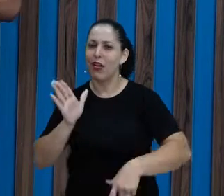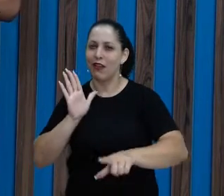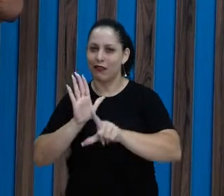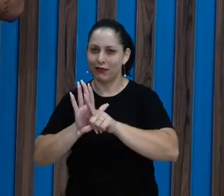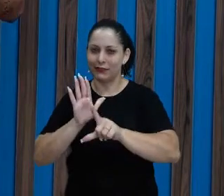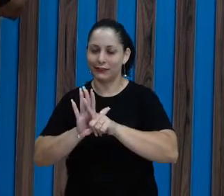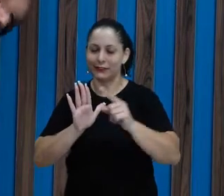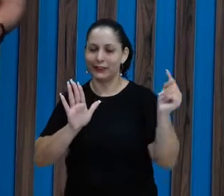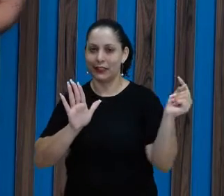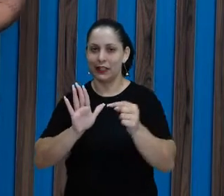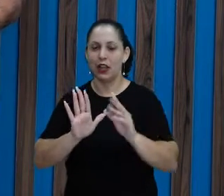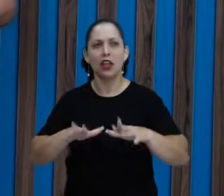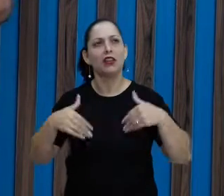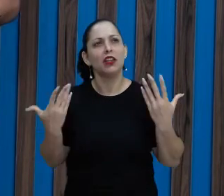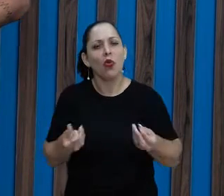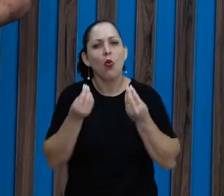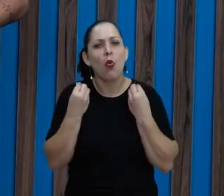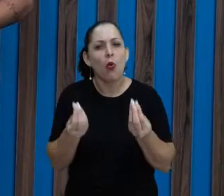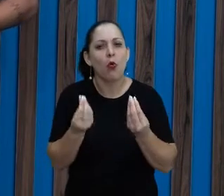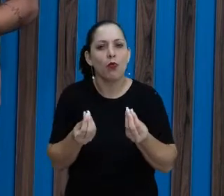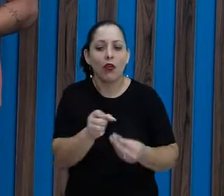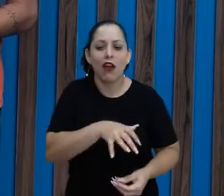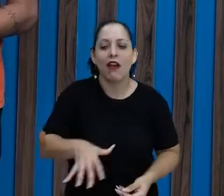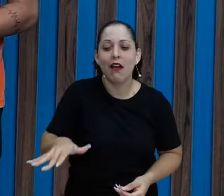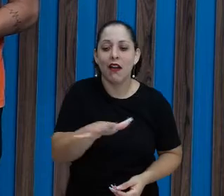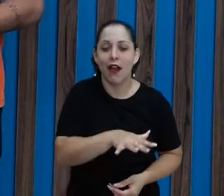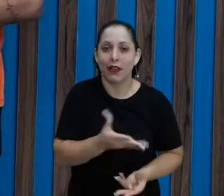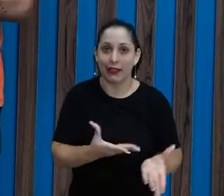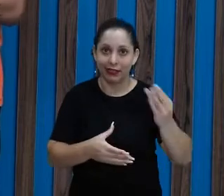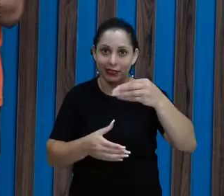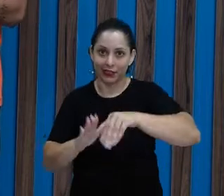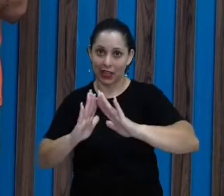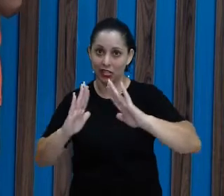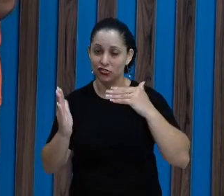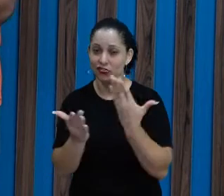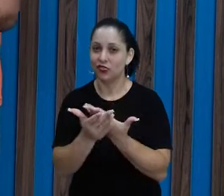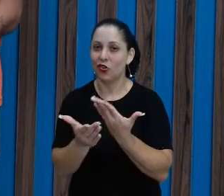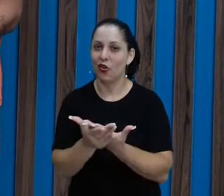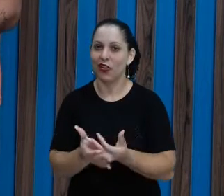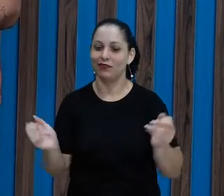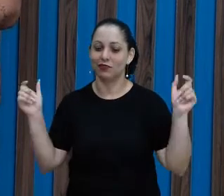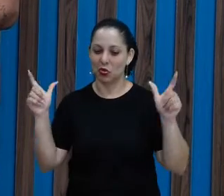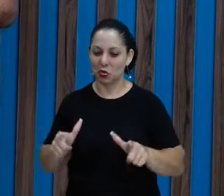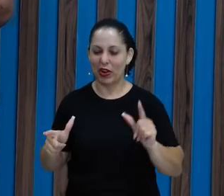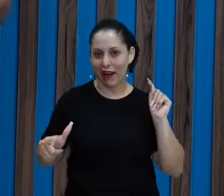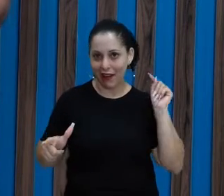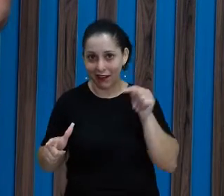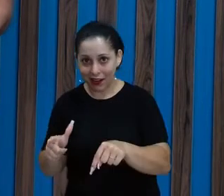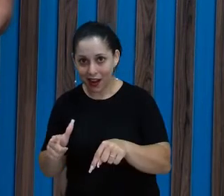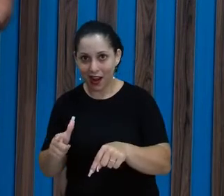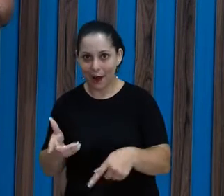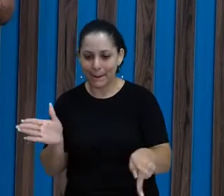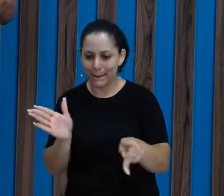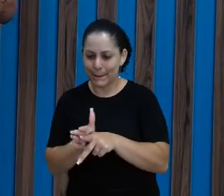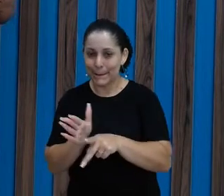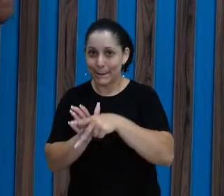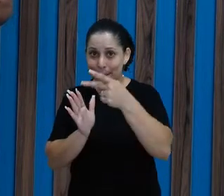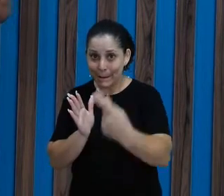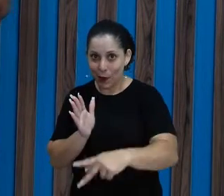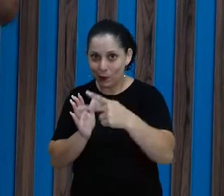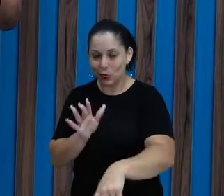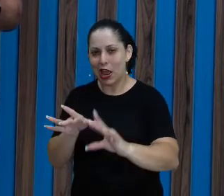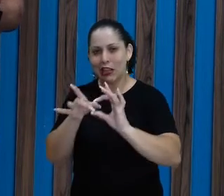mas onde é que eu faço isso? O ambiente escolar, por exemplo, é um ambiente especial e